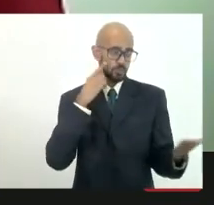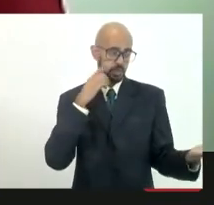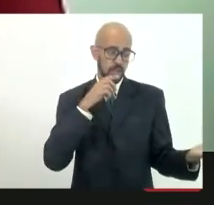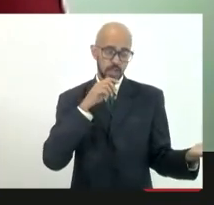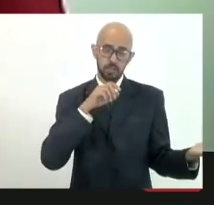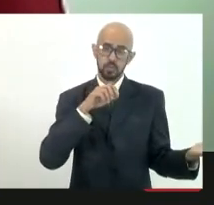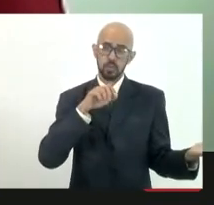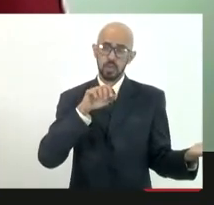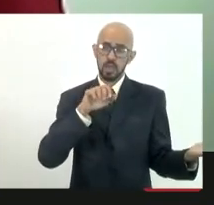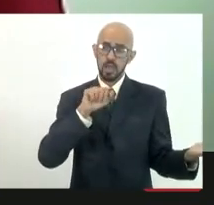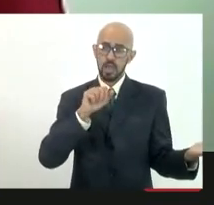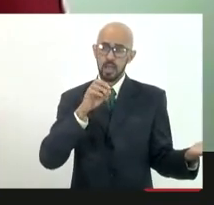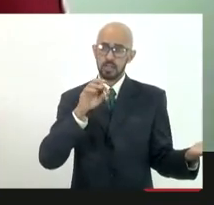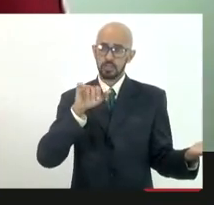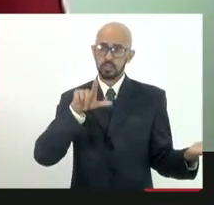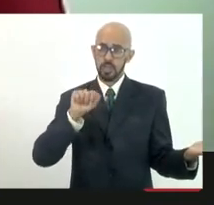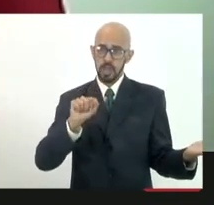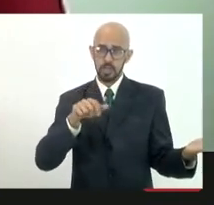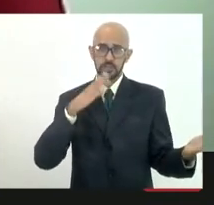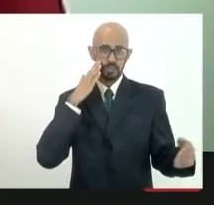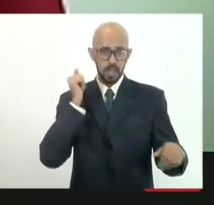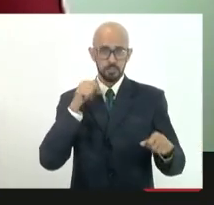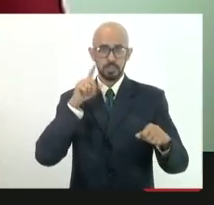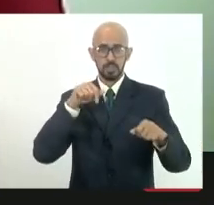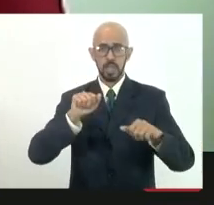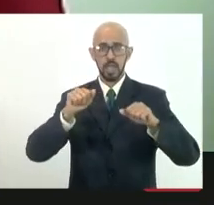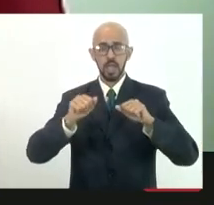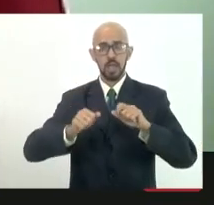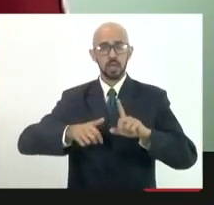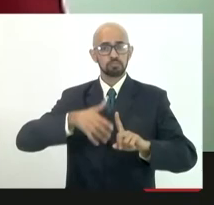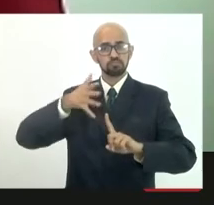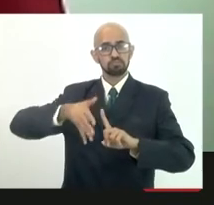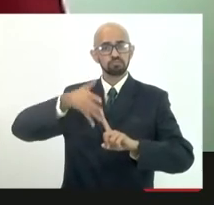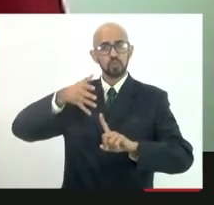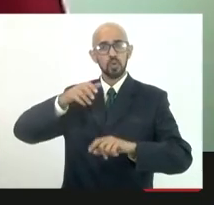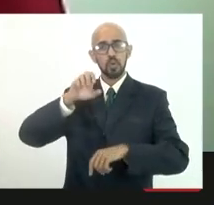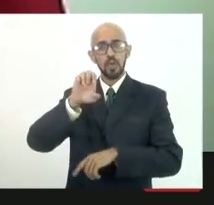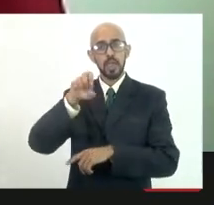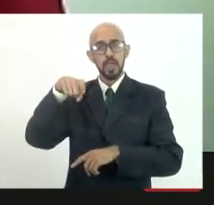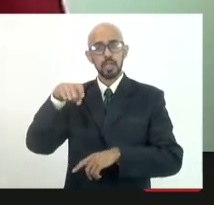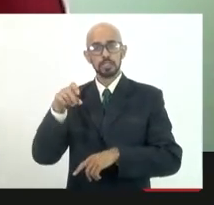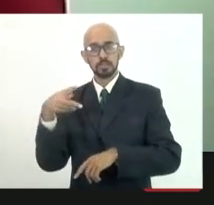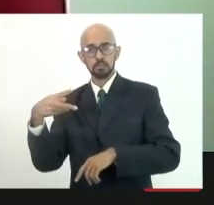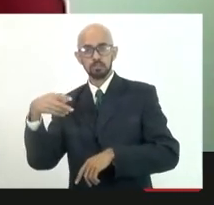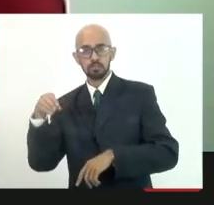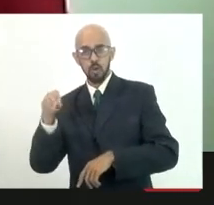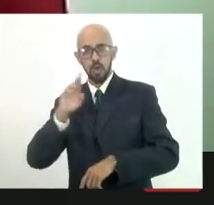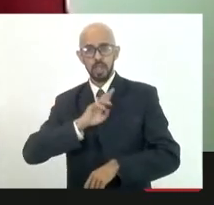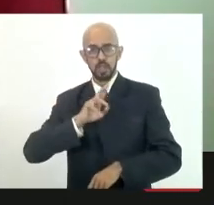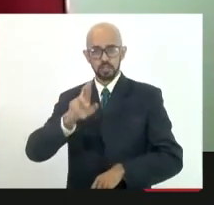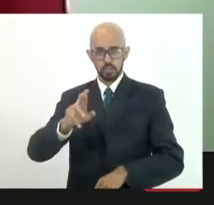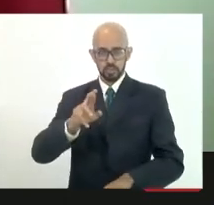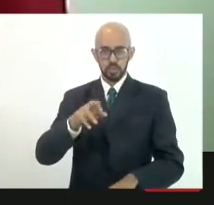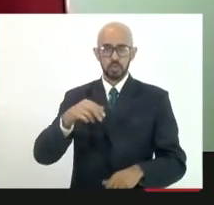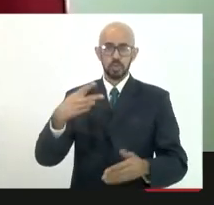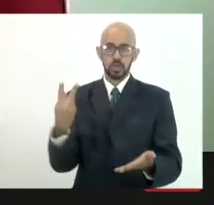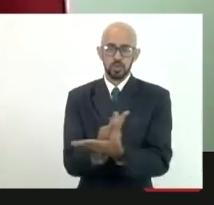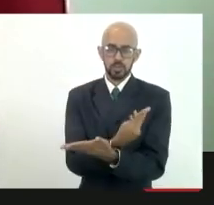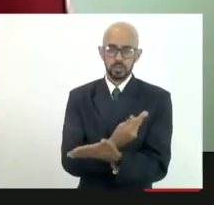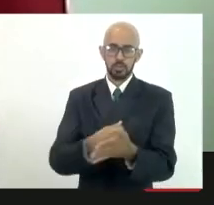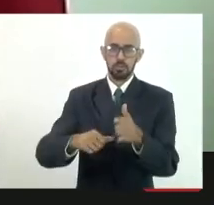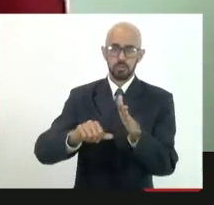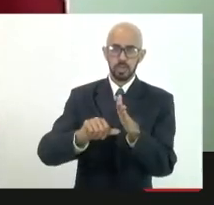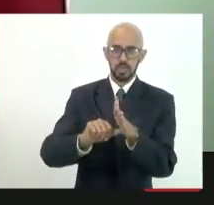o programa Expo Religião, que teve a sua primeira, o seu primeiro momento, o seu